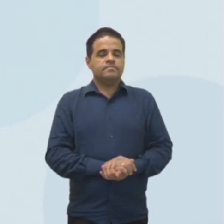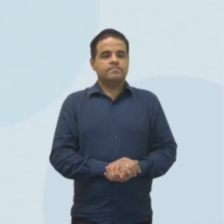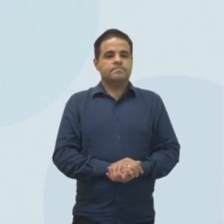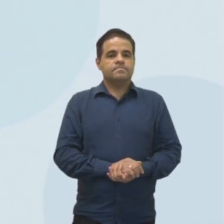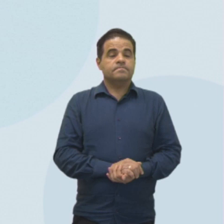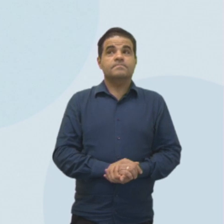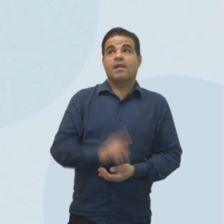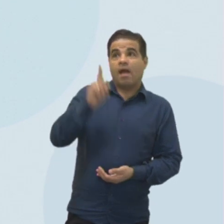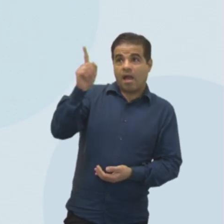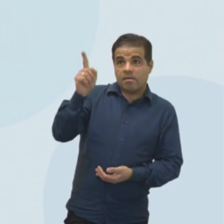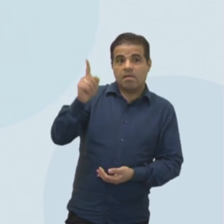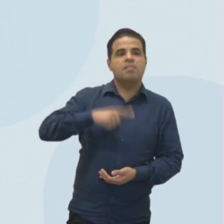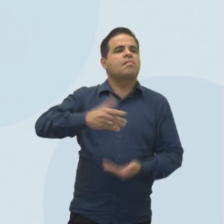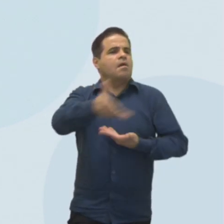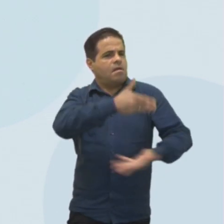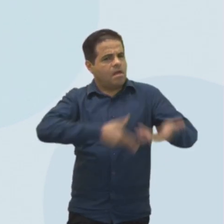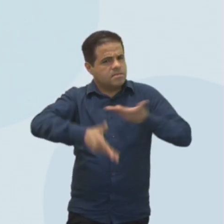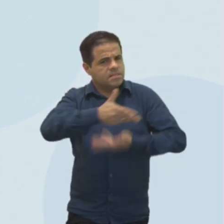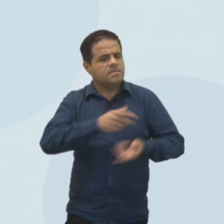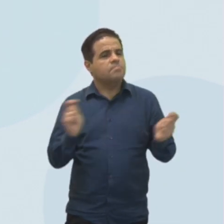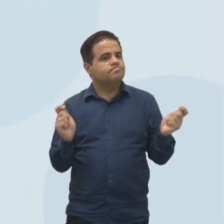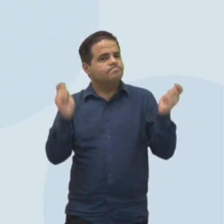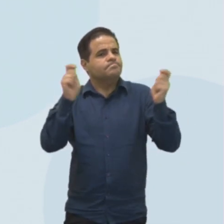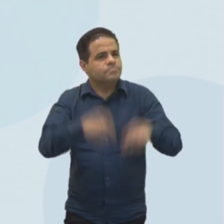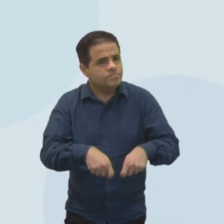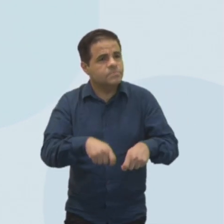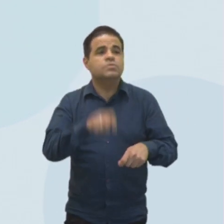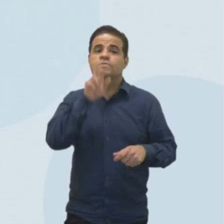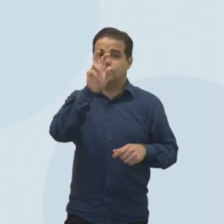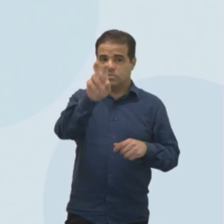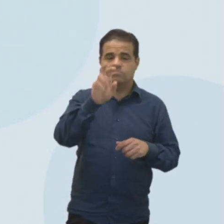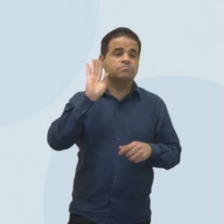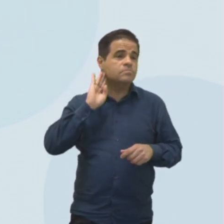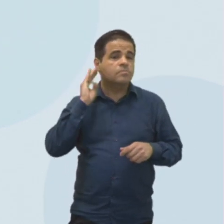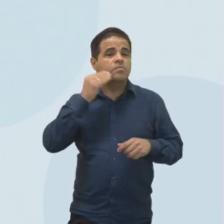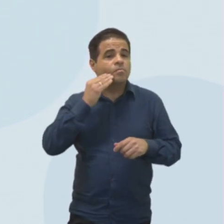Bom, aqui a gente está resgatando a competência 5, né, que